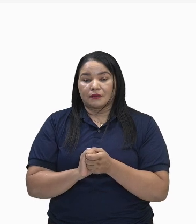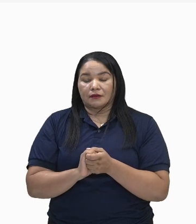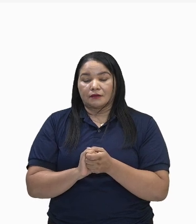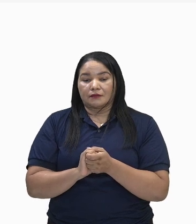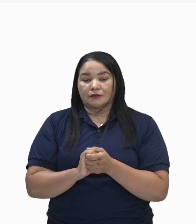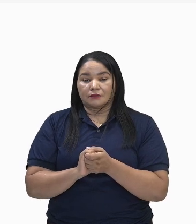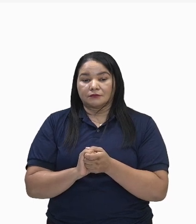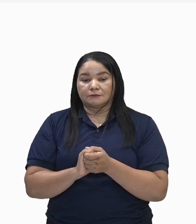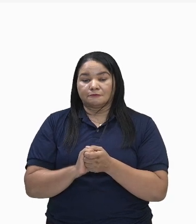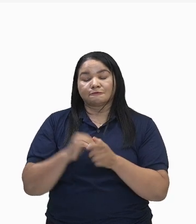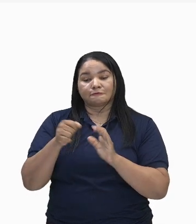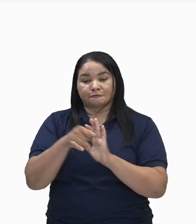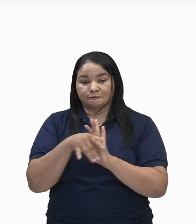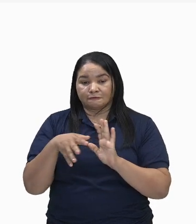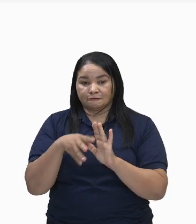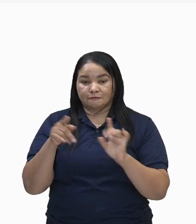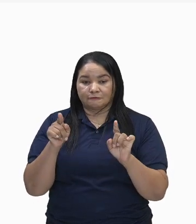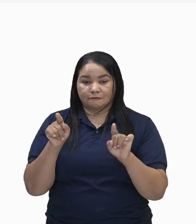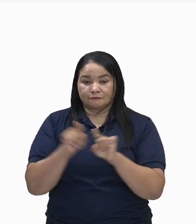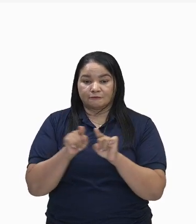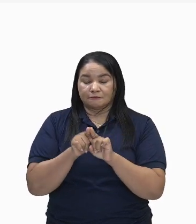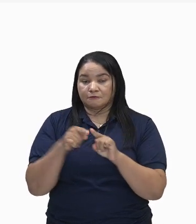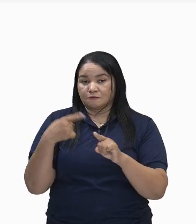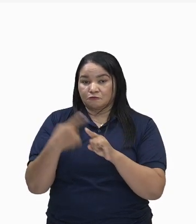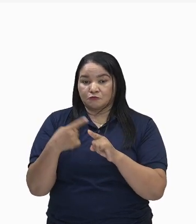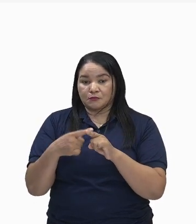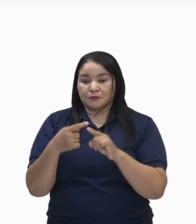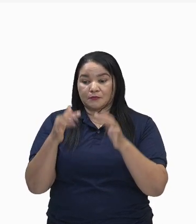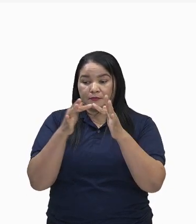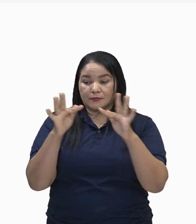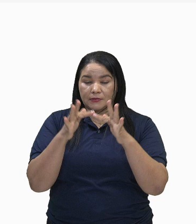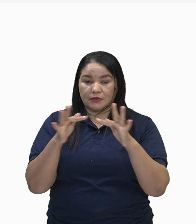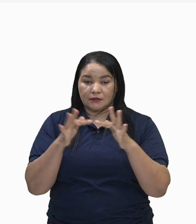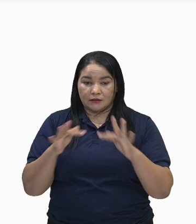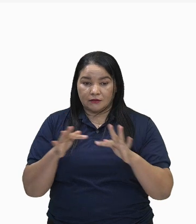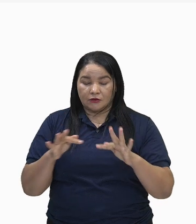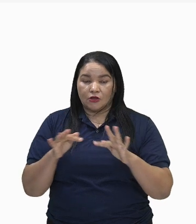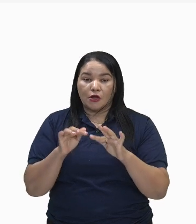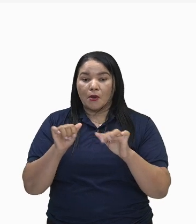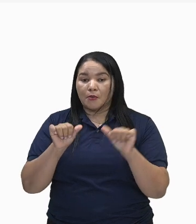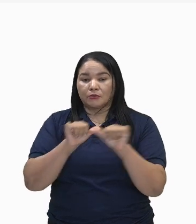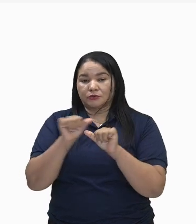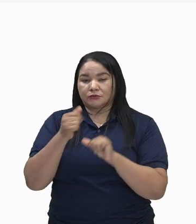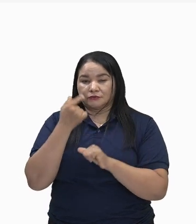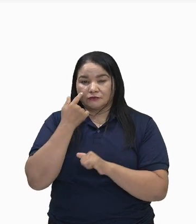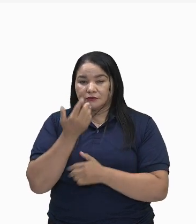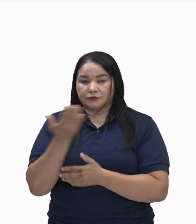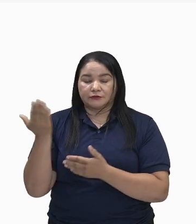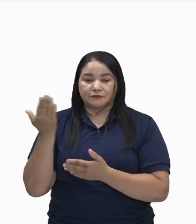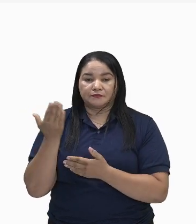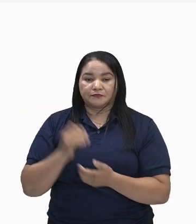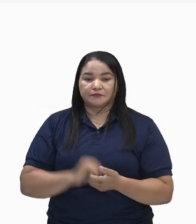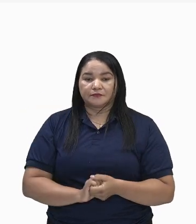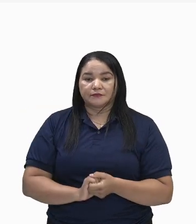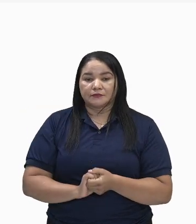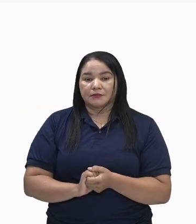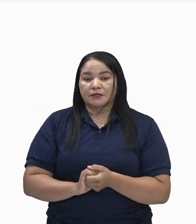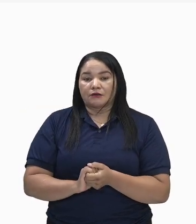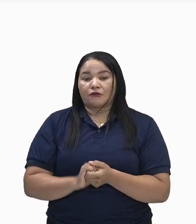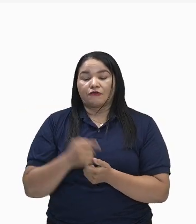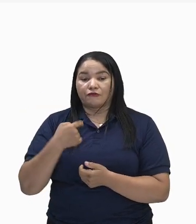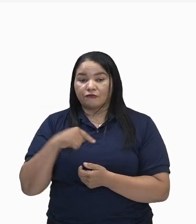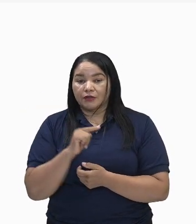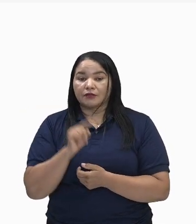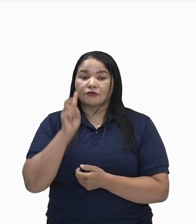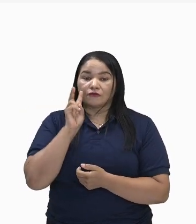porque ele interfere na construção sintática das frases. Vamos ver exemplo. Vim,